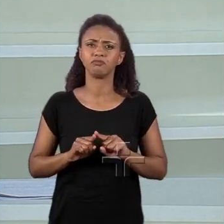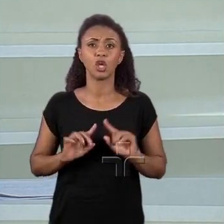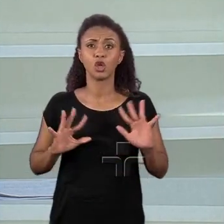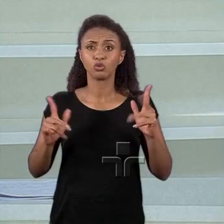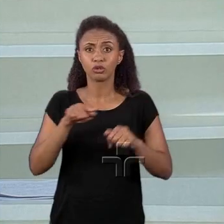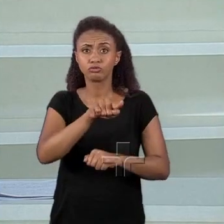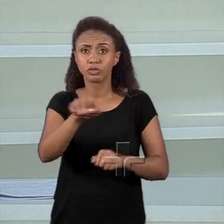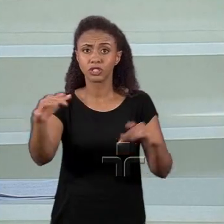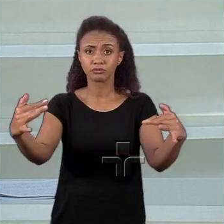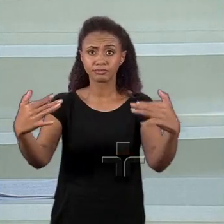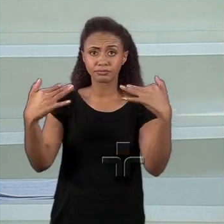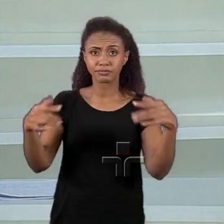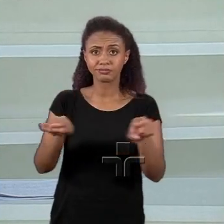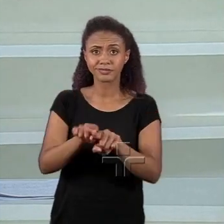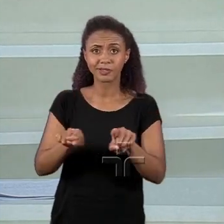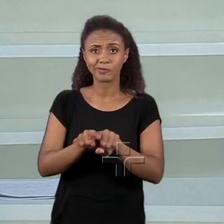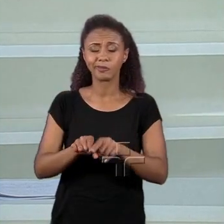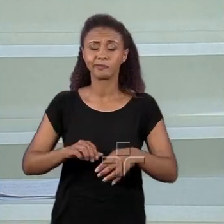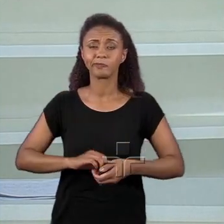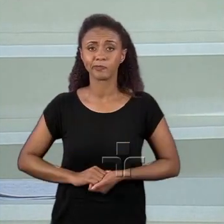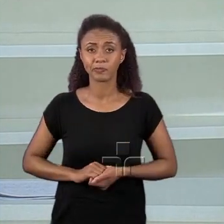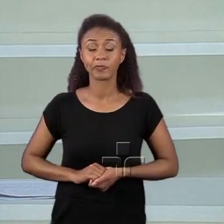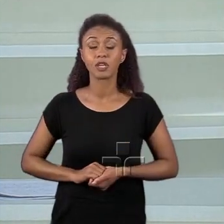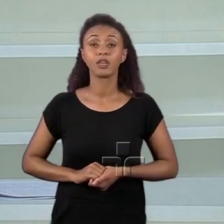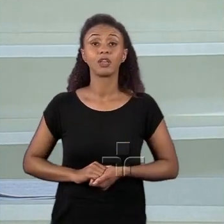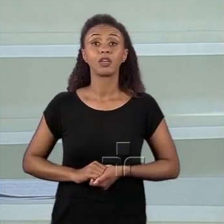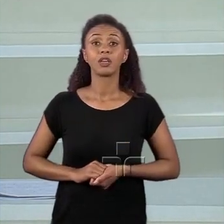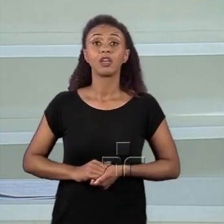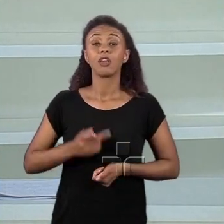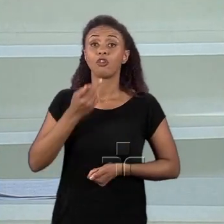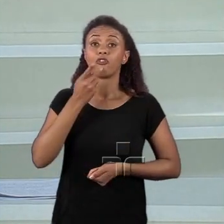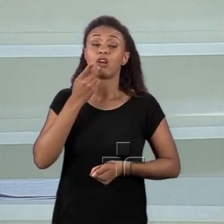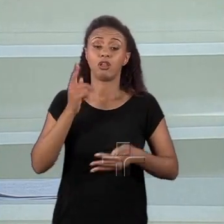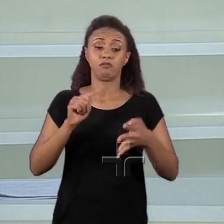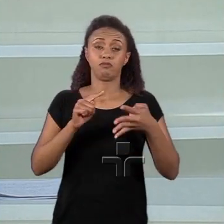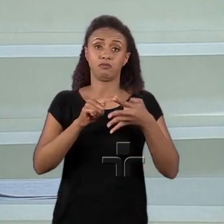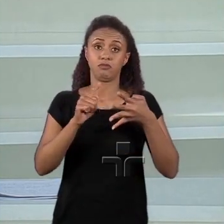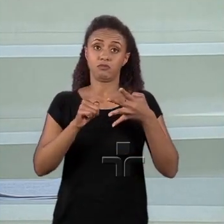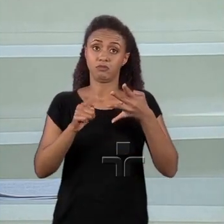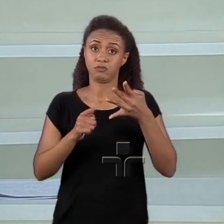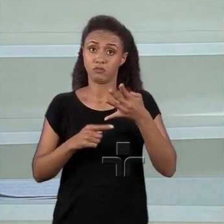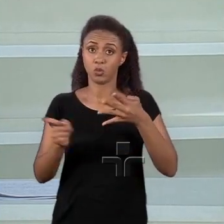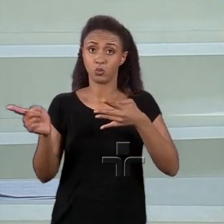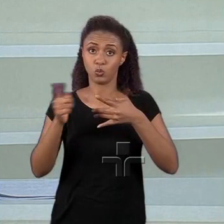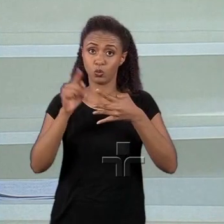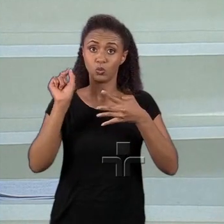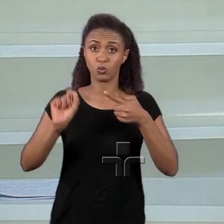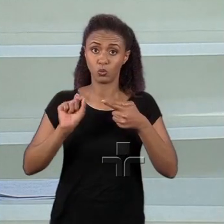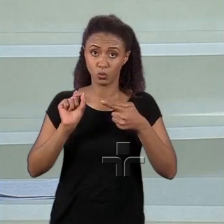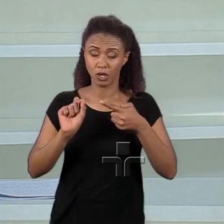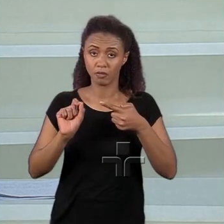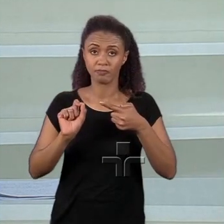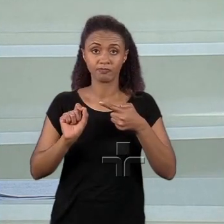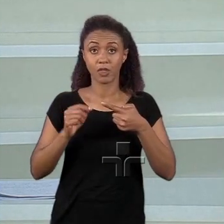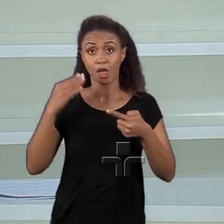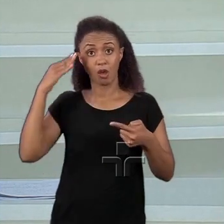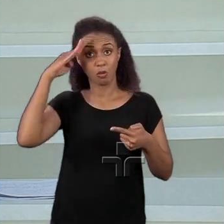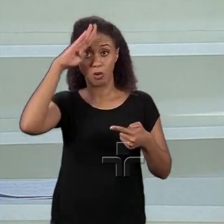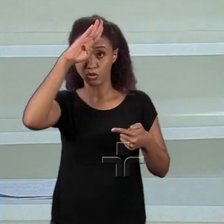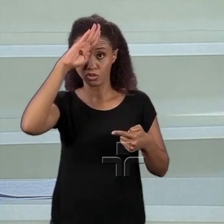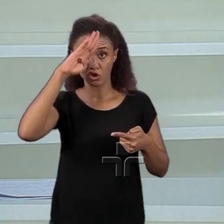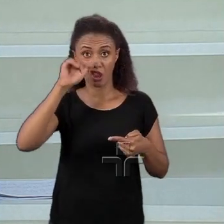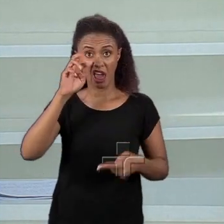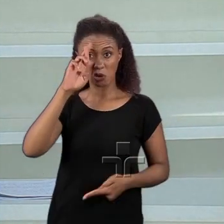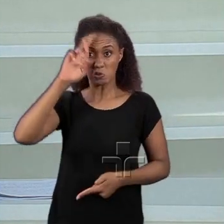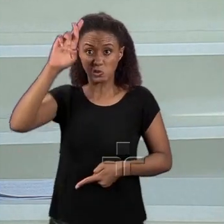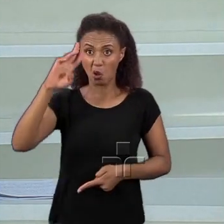nossos telespectadores. E pontuar 4 questões. Primeiro, número 1, Bolsonaro não é dono